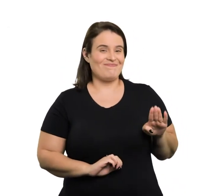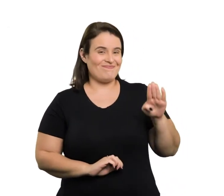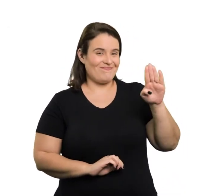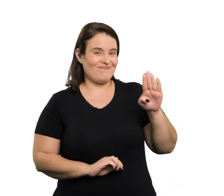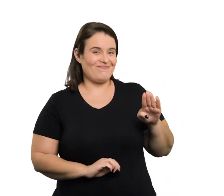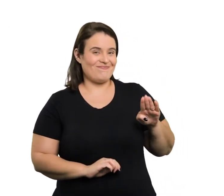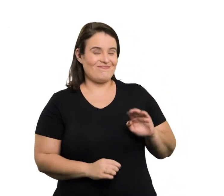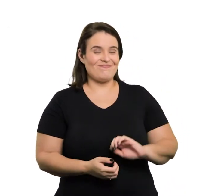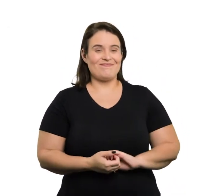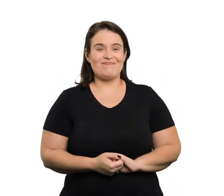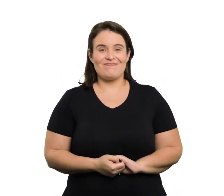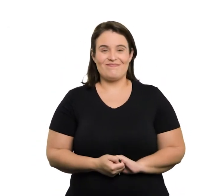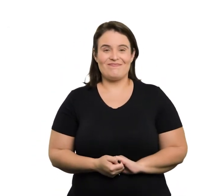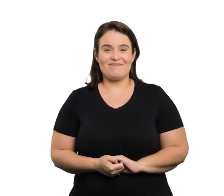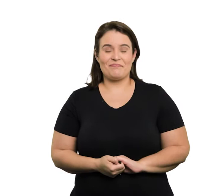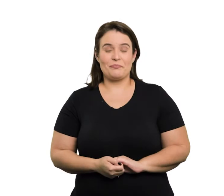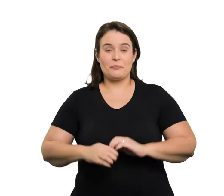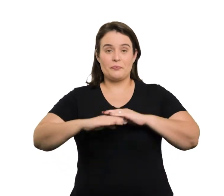Rampas.